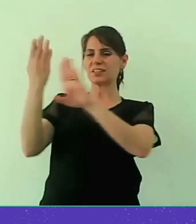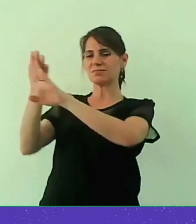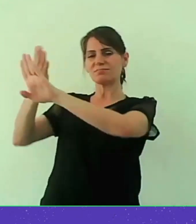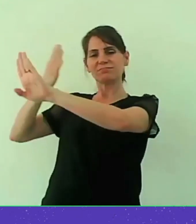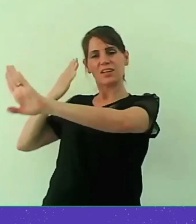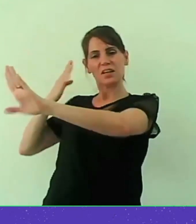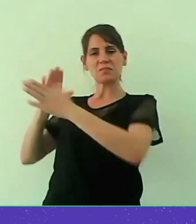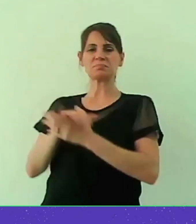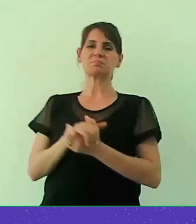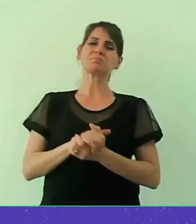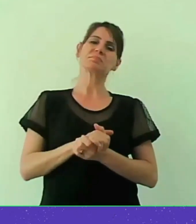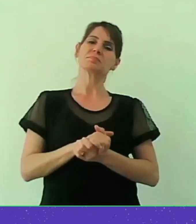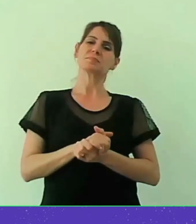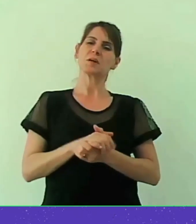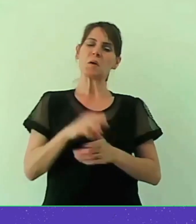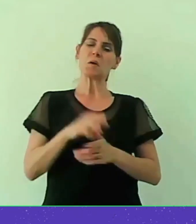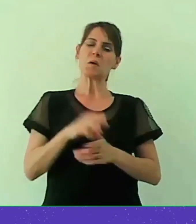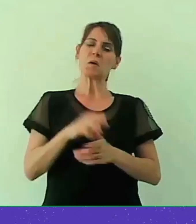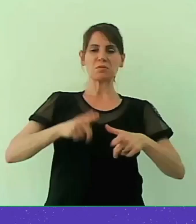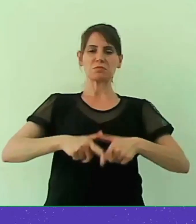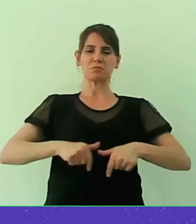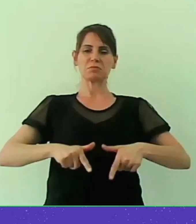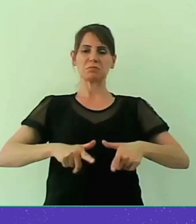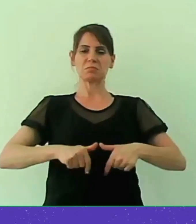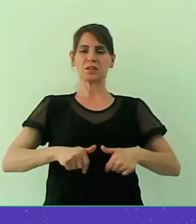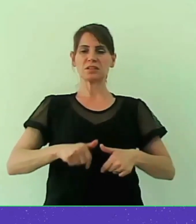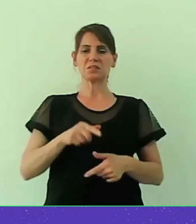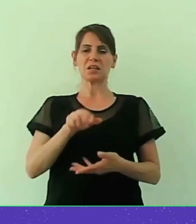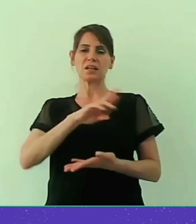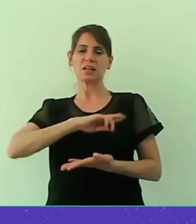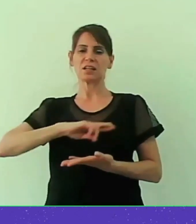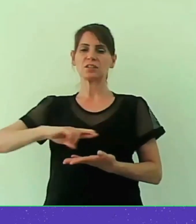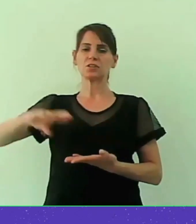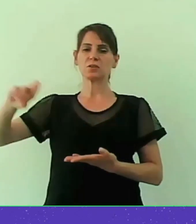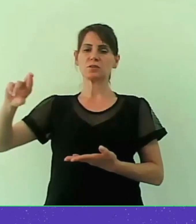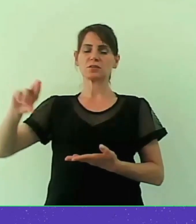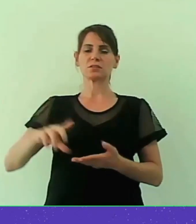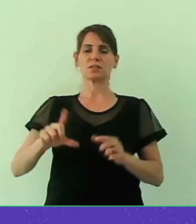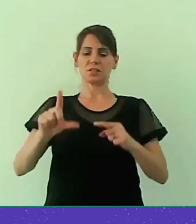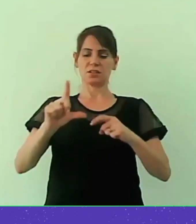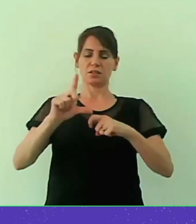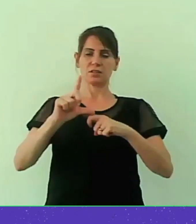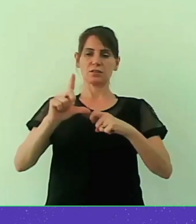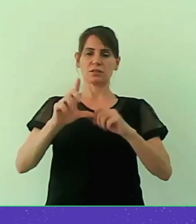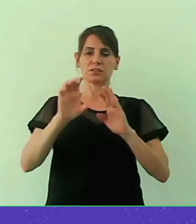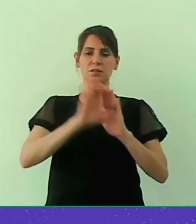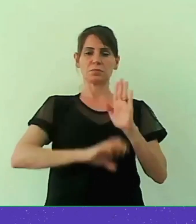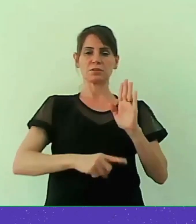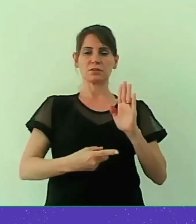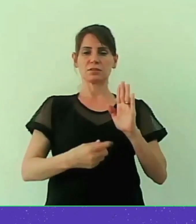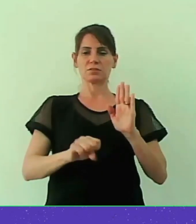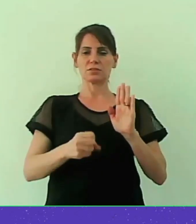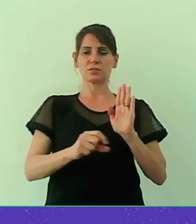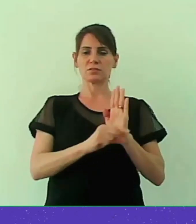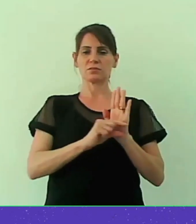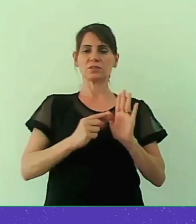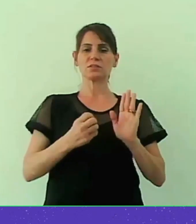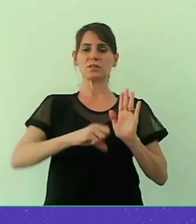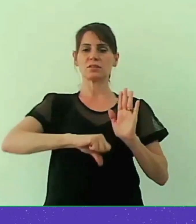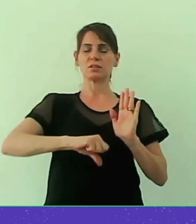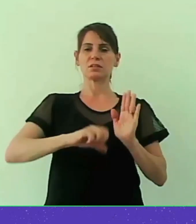viraram um povo religioso. Capítulo 18 de Lucas, versículo 9.